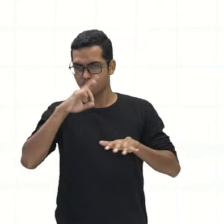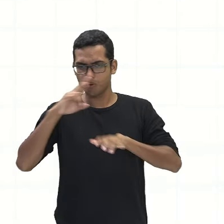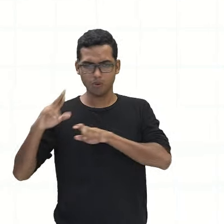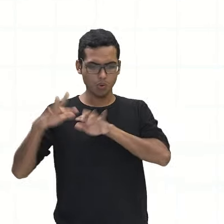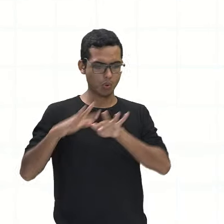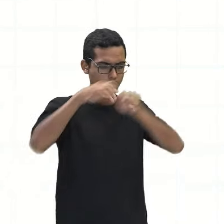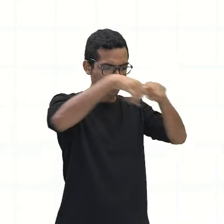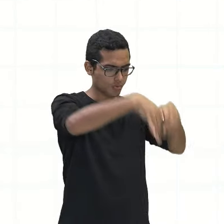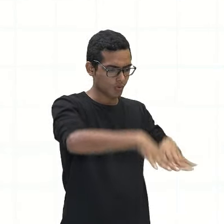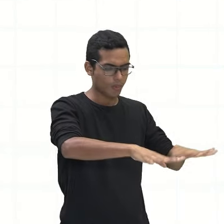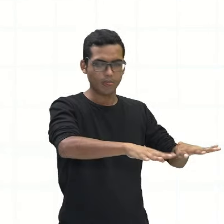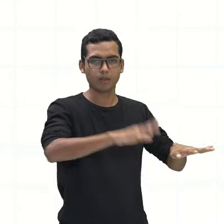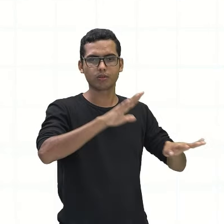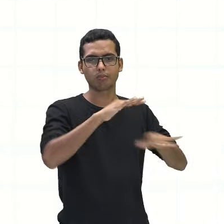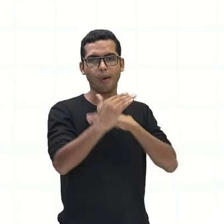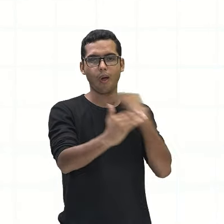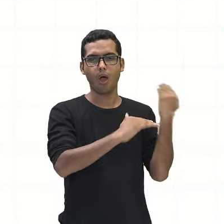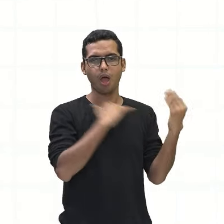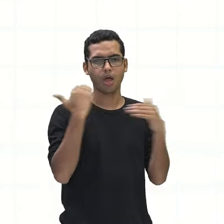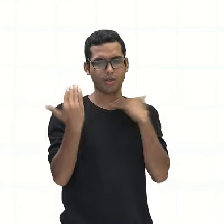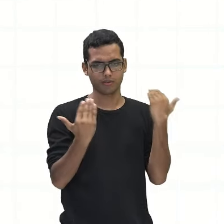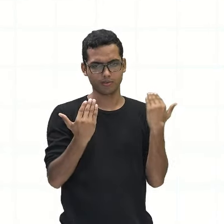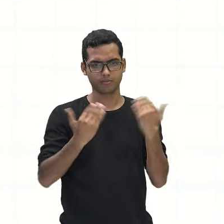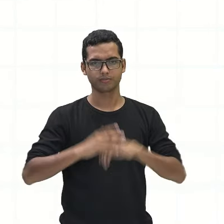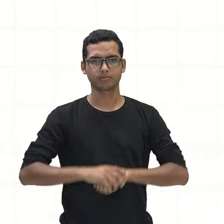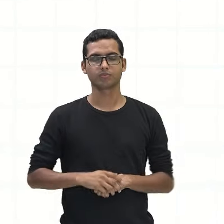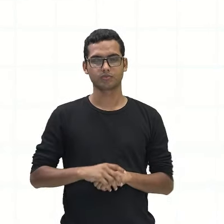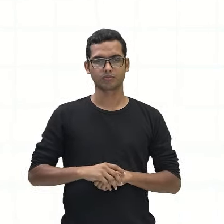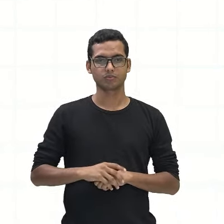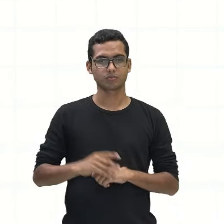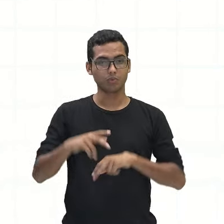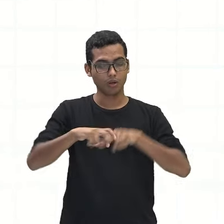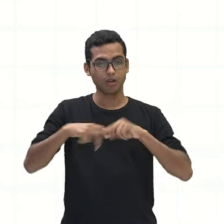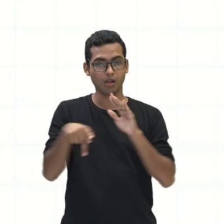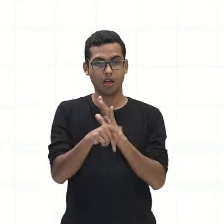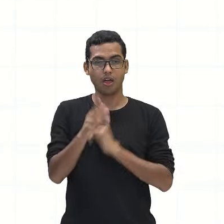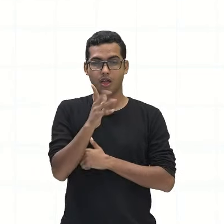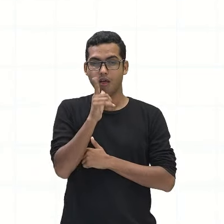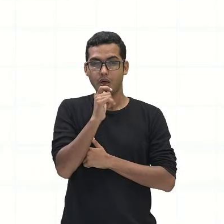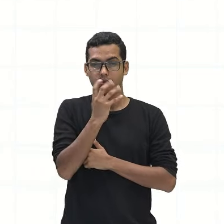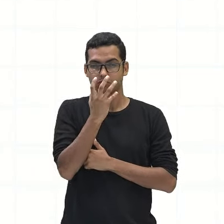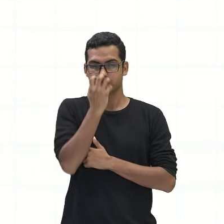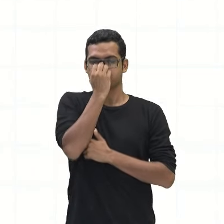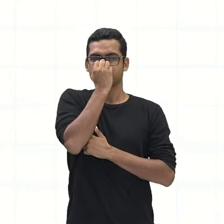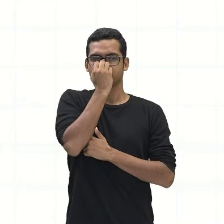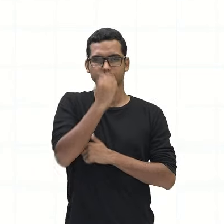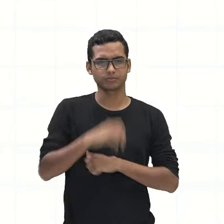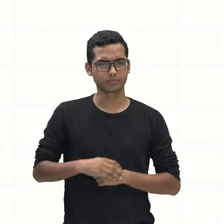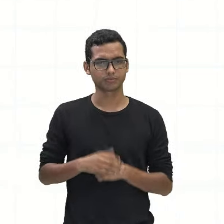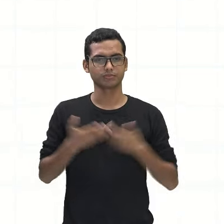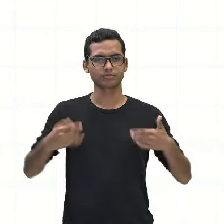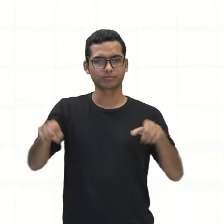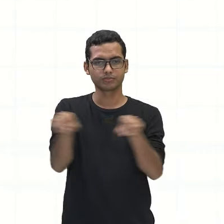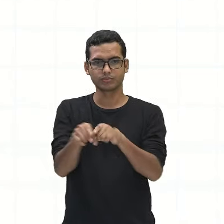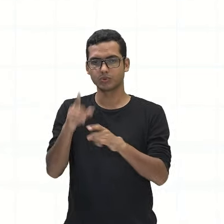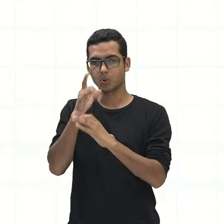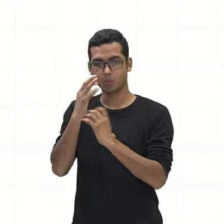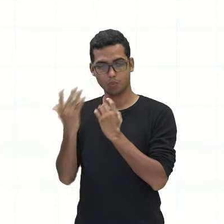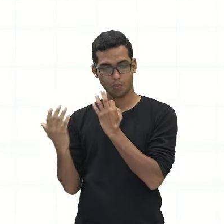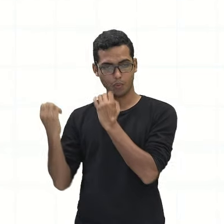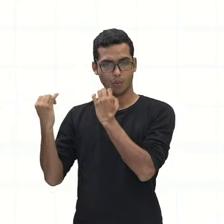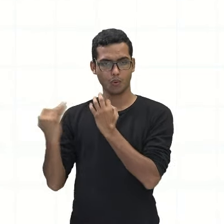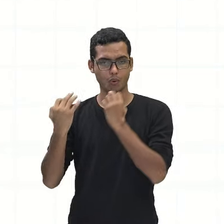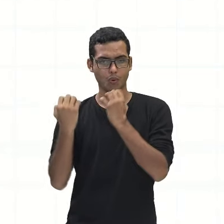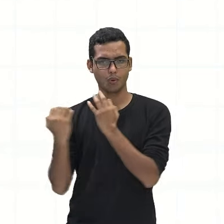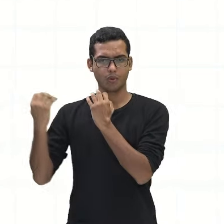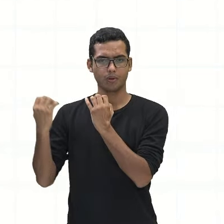gravura indicando essa história muito conhecida, né, do flautista de Hamelin. Muito bem, olha só. Prosseguindo a história aí, que